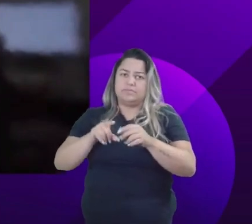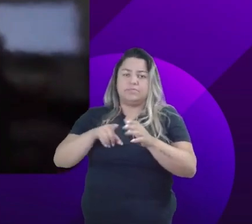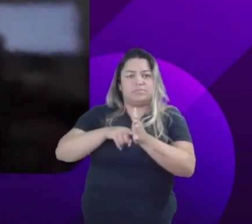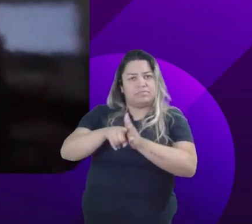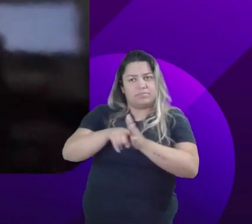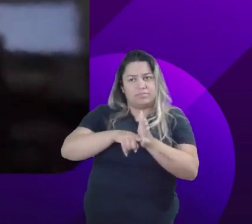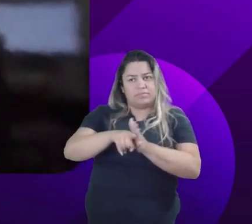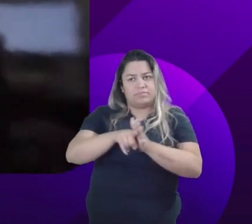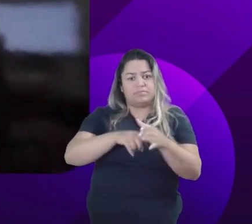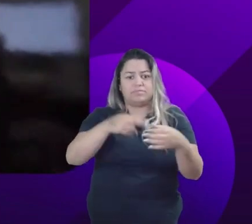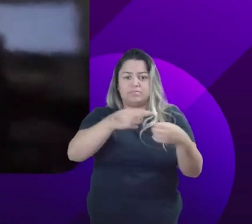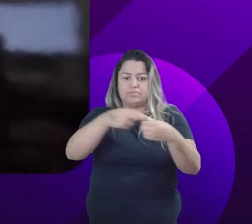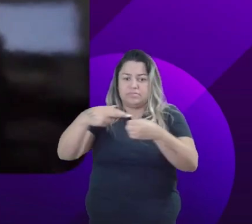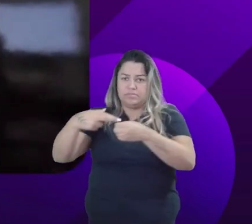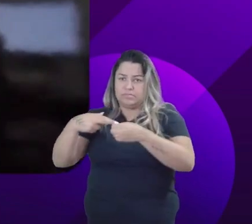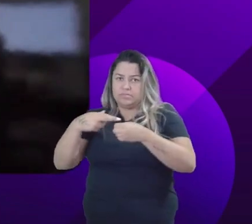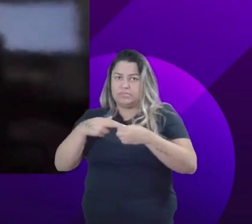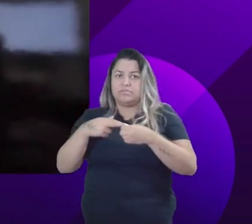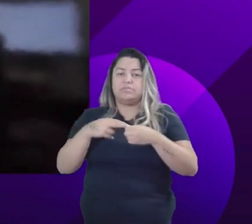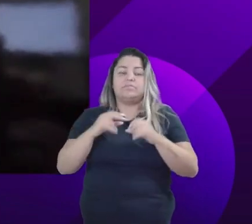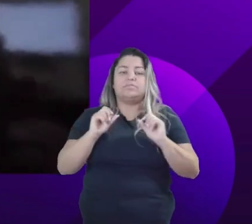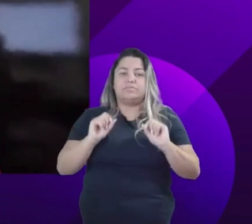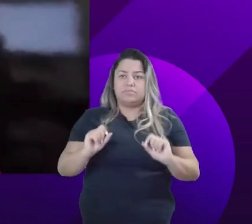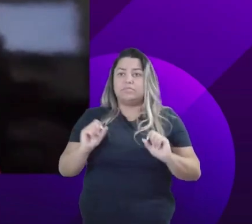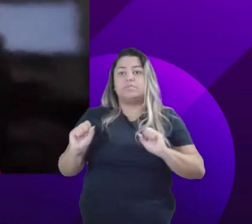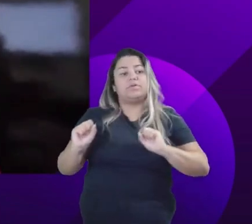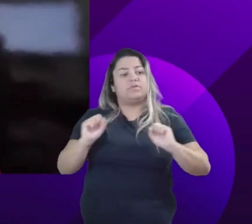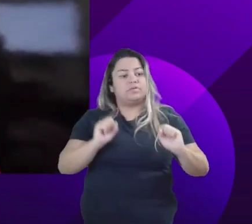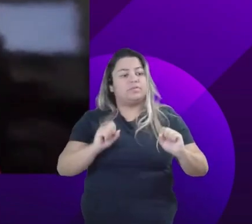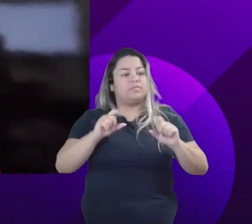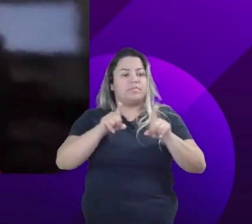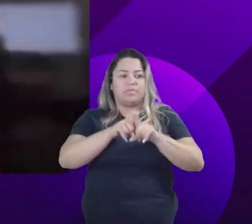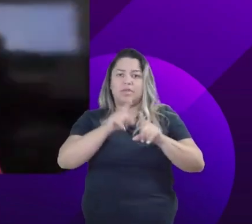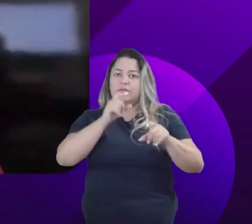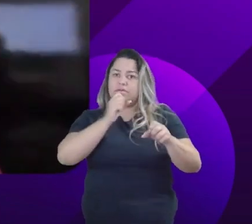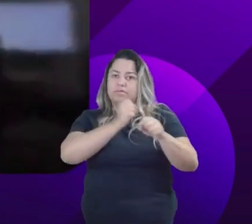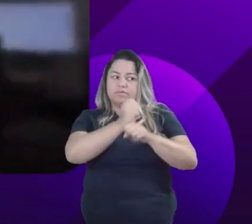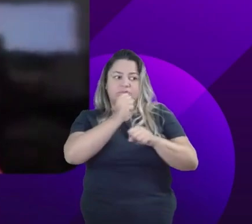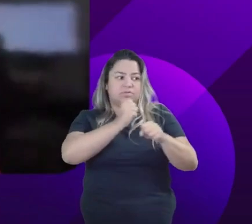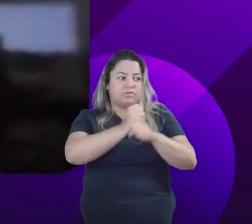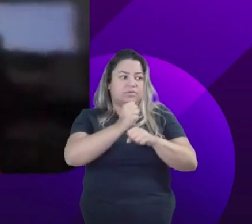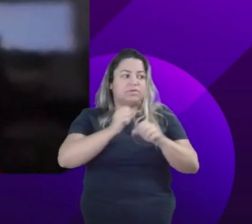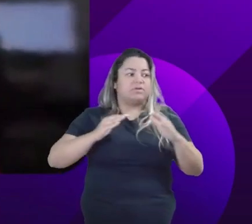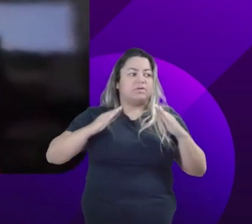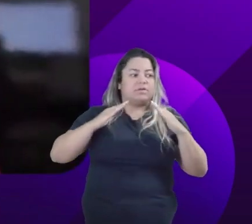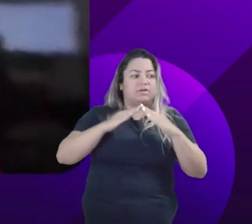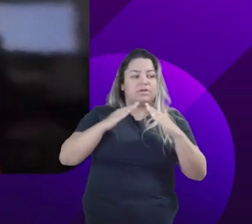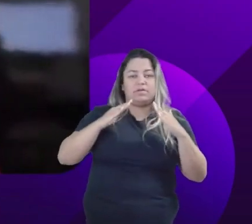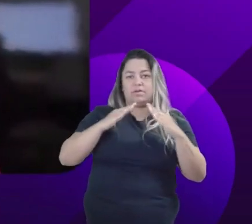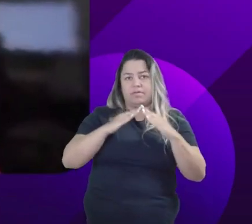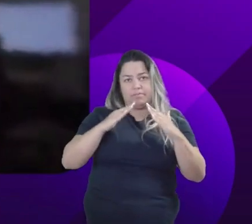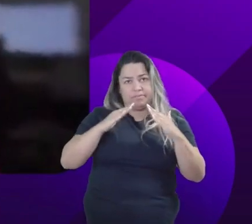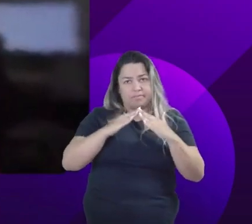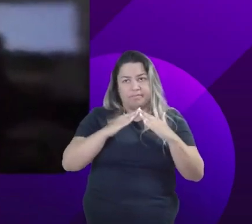municípios, enfim, de regiões, aonde possa, né, vir a construir casas, vir a construir